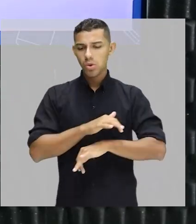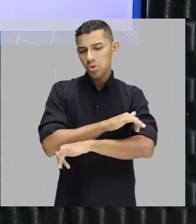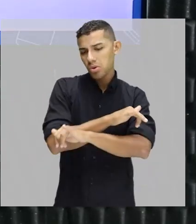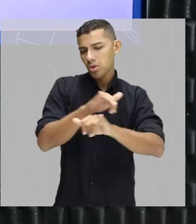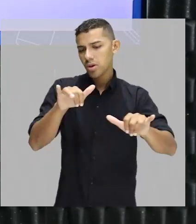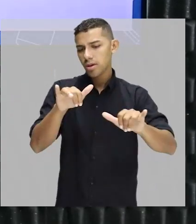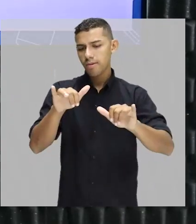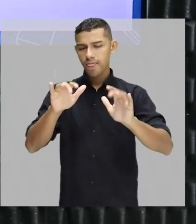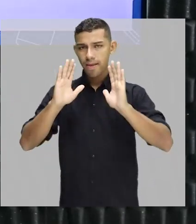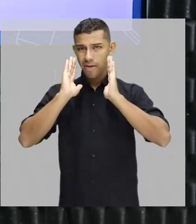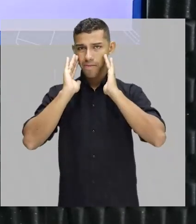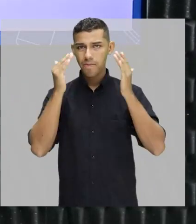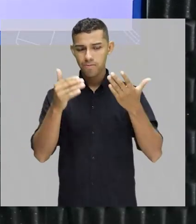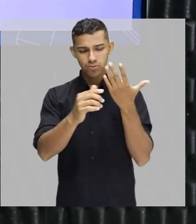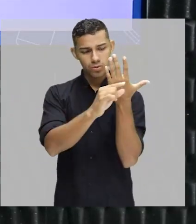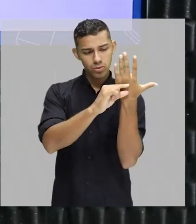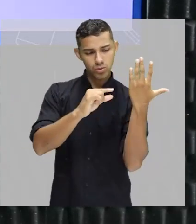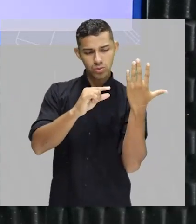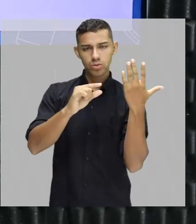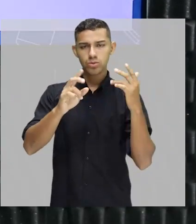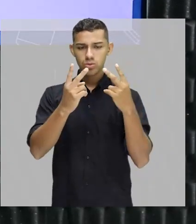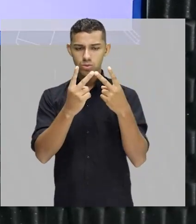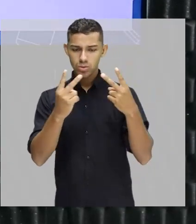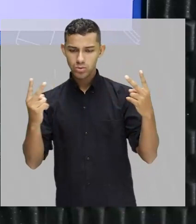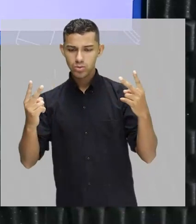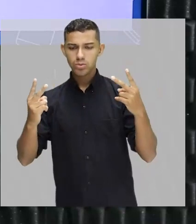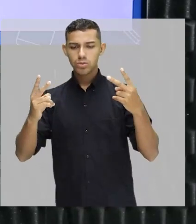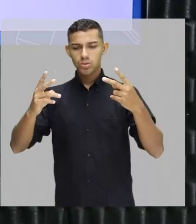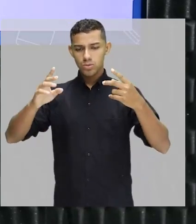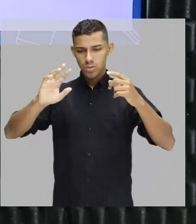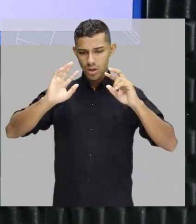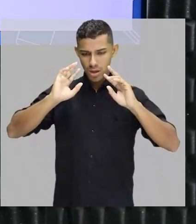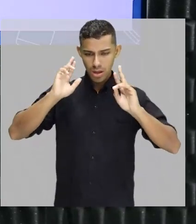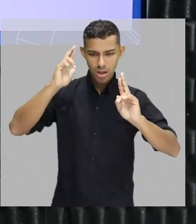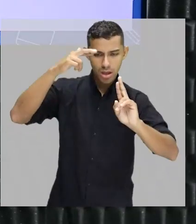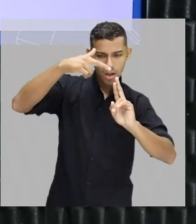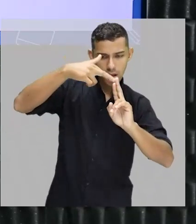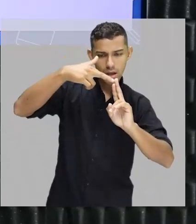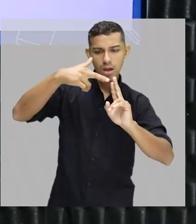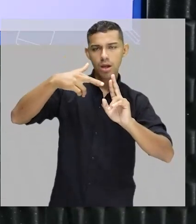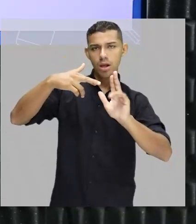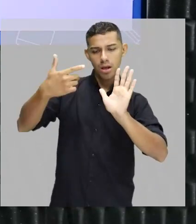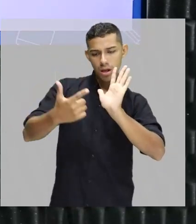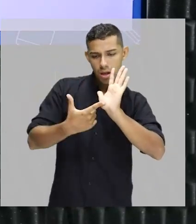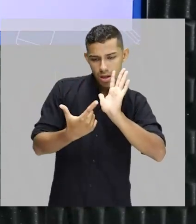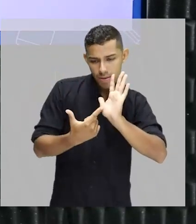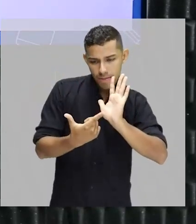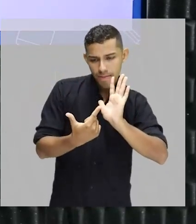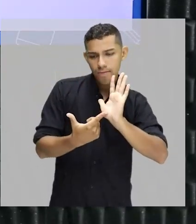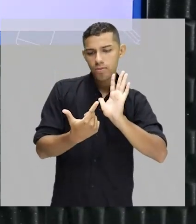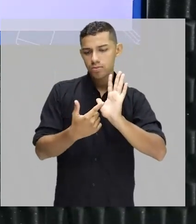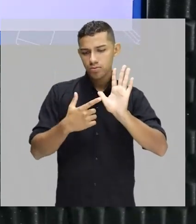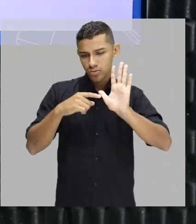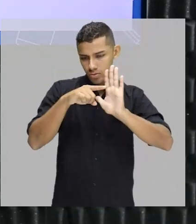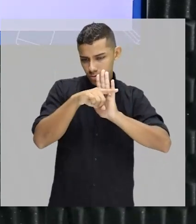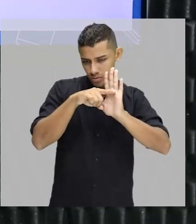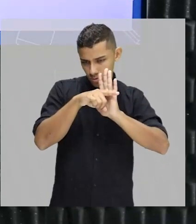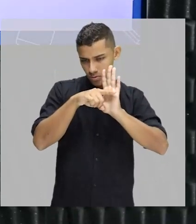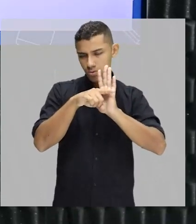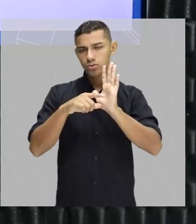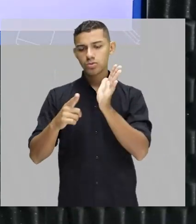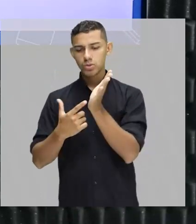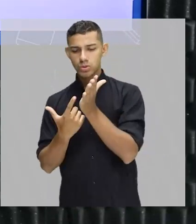mais referencial, né? Uma linguagem mais denotativa. E os próprios livros didáticos que vocês utilizam, ele traz